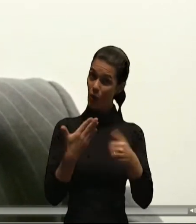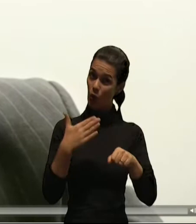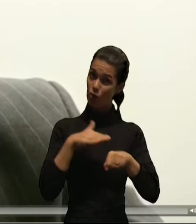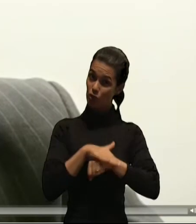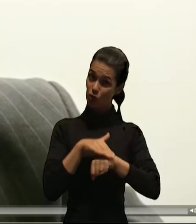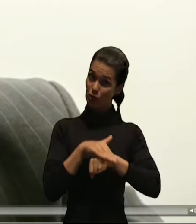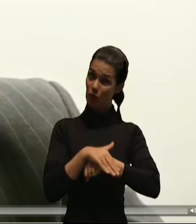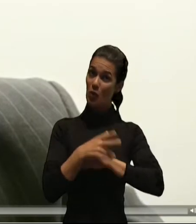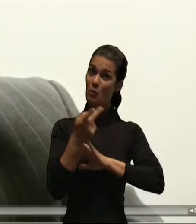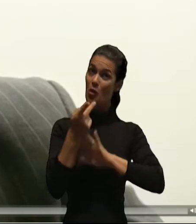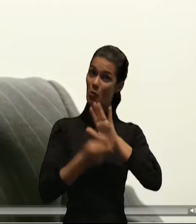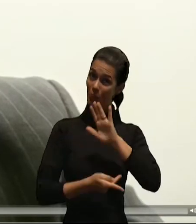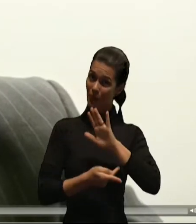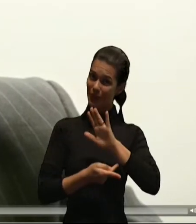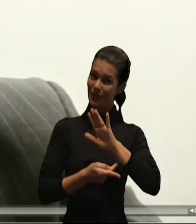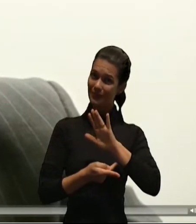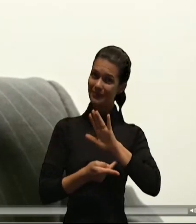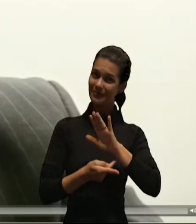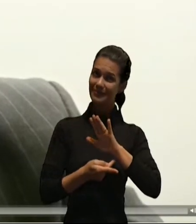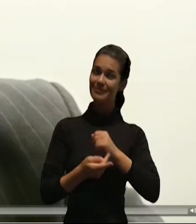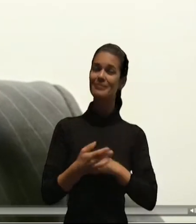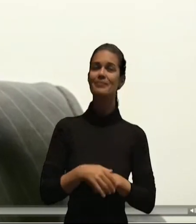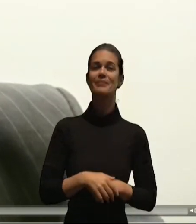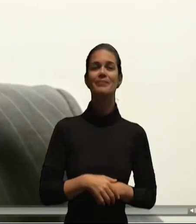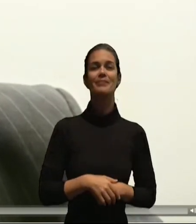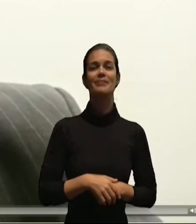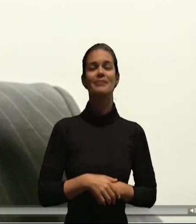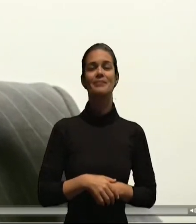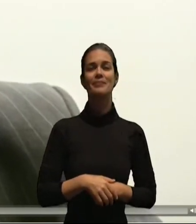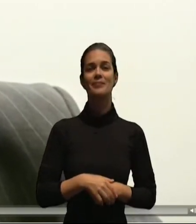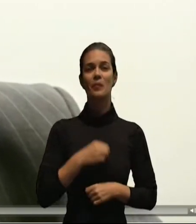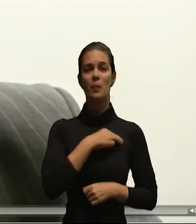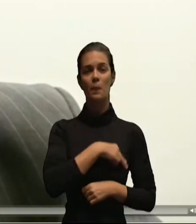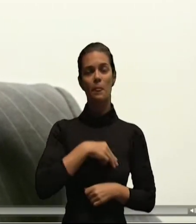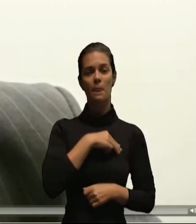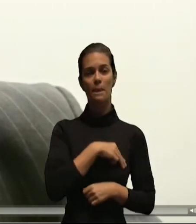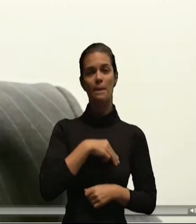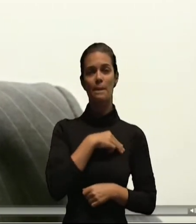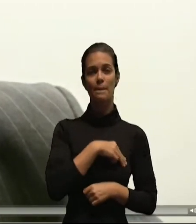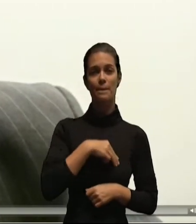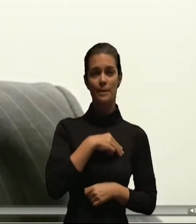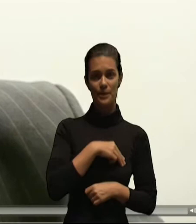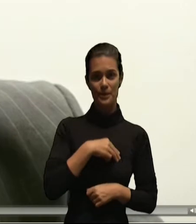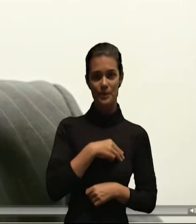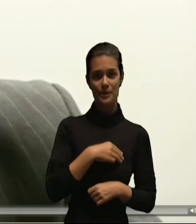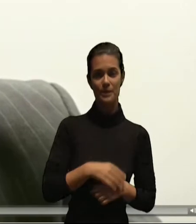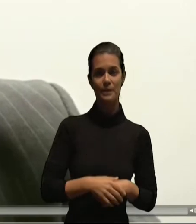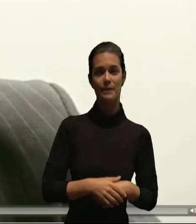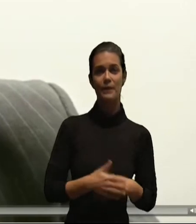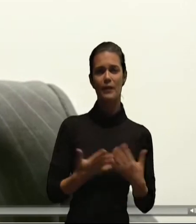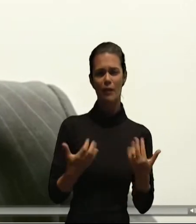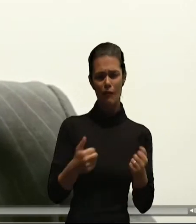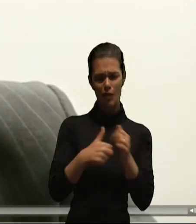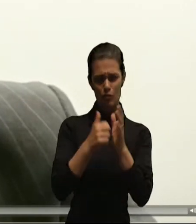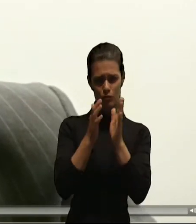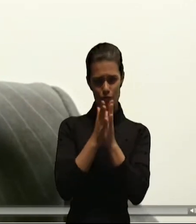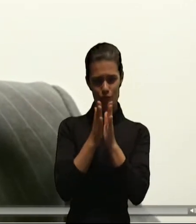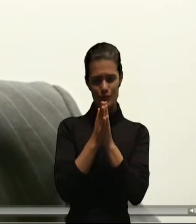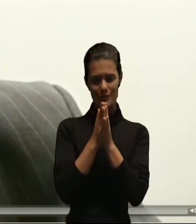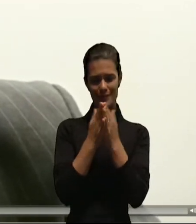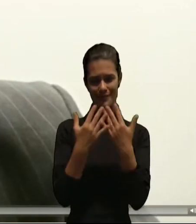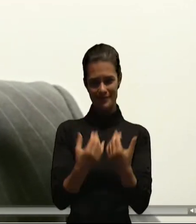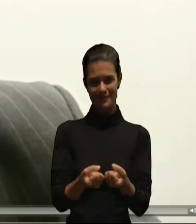esse projeto, pelo pastor Loreno e sua família. Eu queria que você fechasse seus olhos agora, nesse